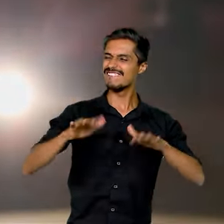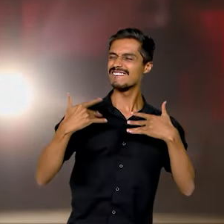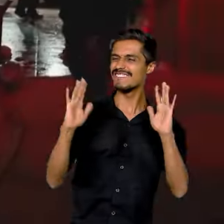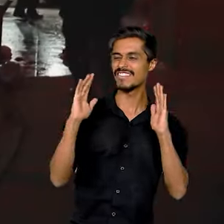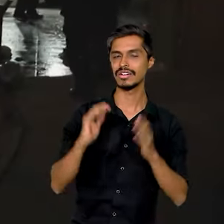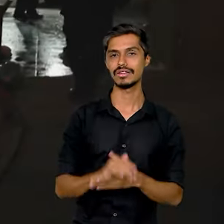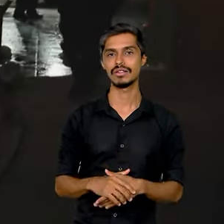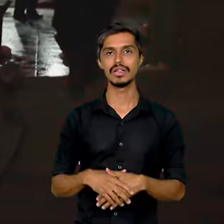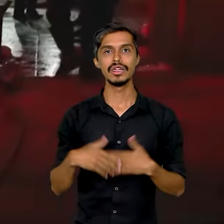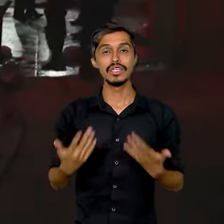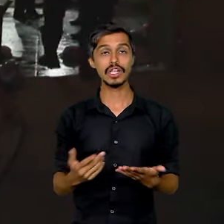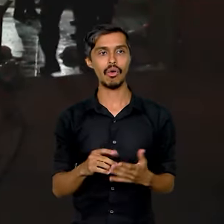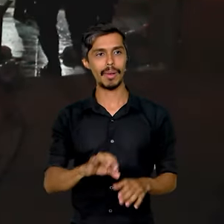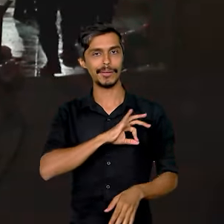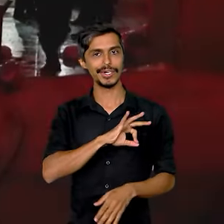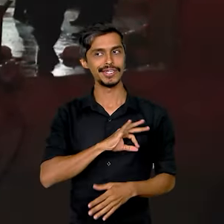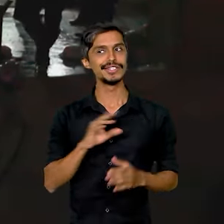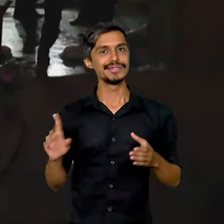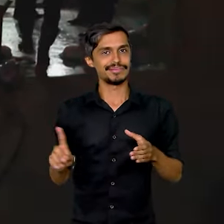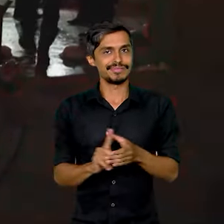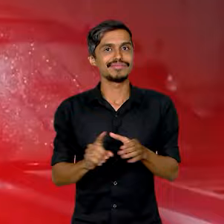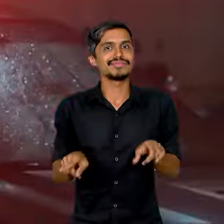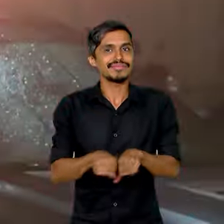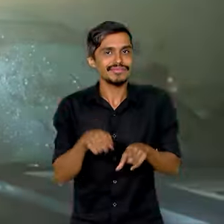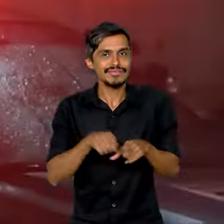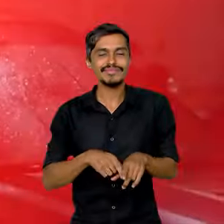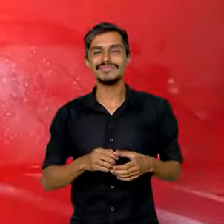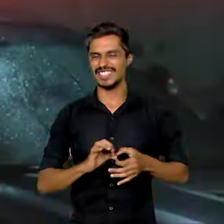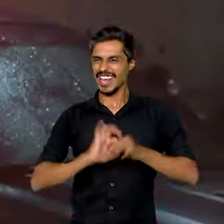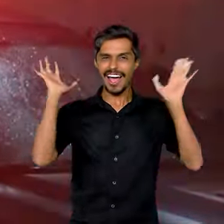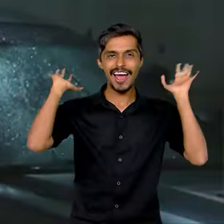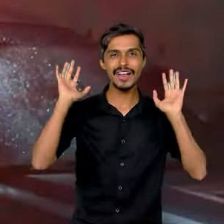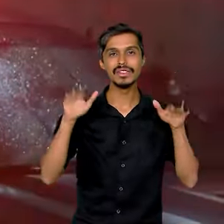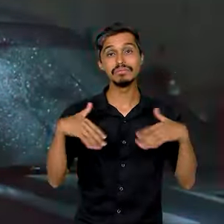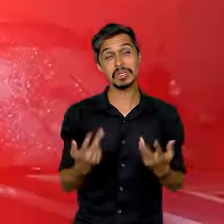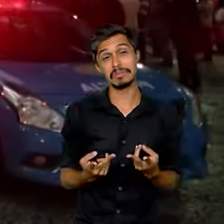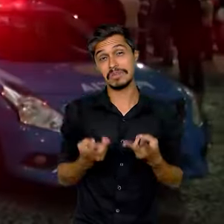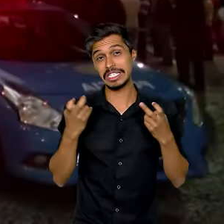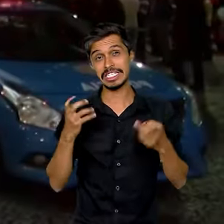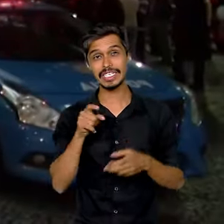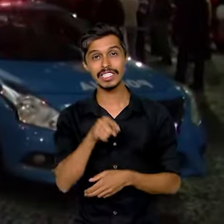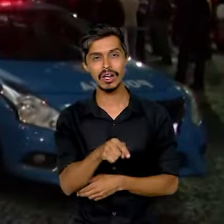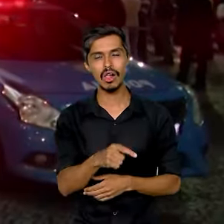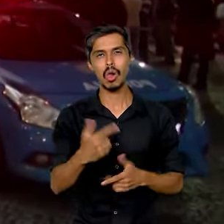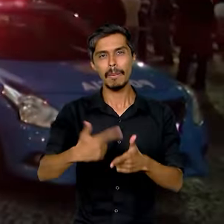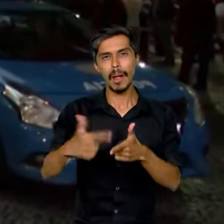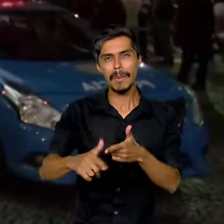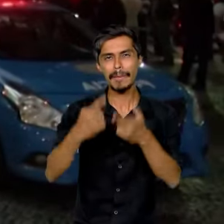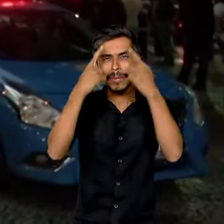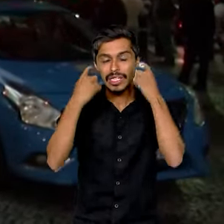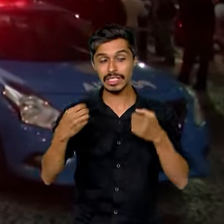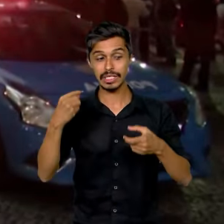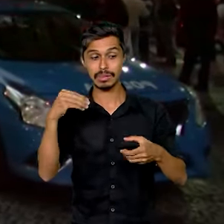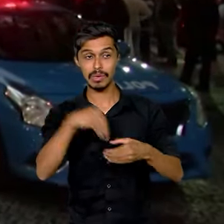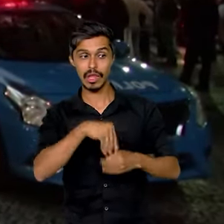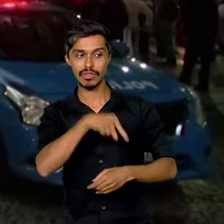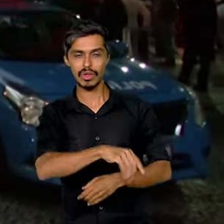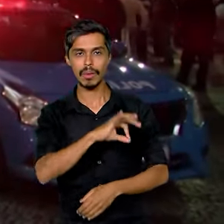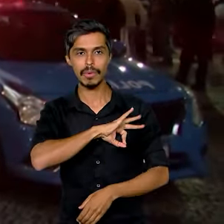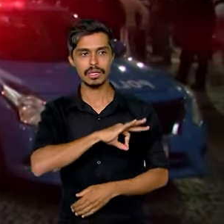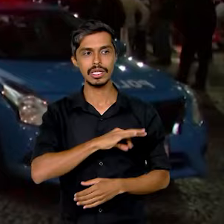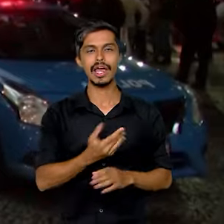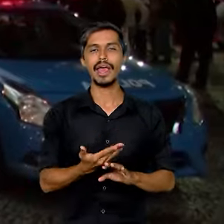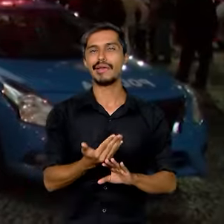autoritária. E a polícia estava, obviamente, incluída. Mas é importante se reconhecer que o problema da violência policial vem